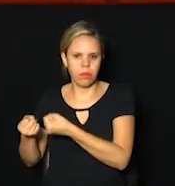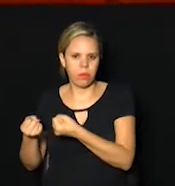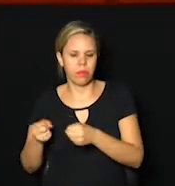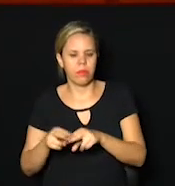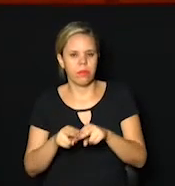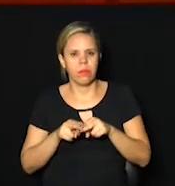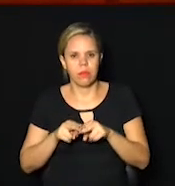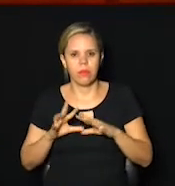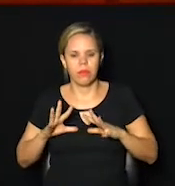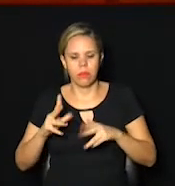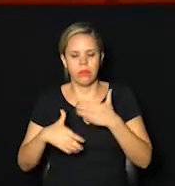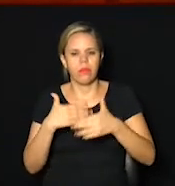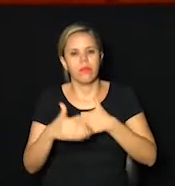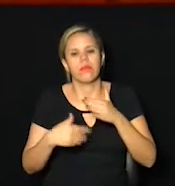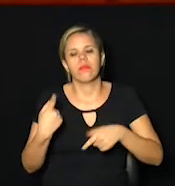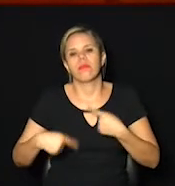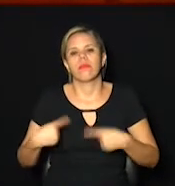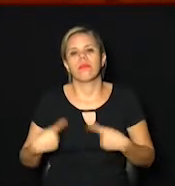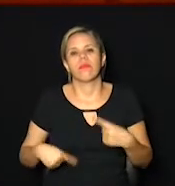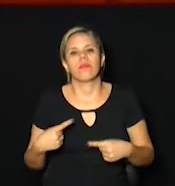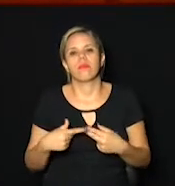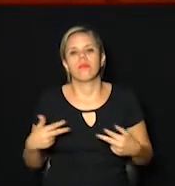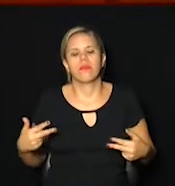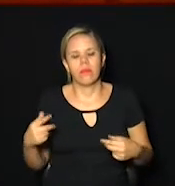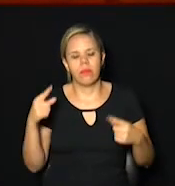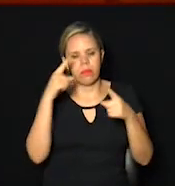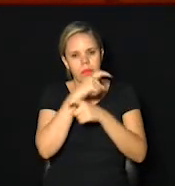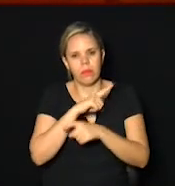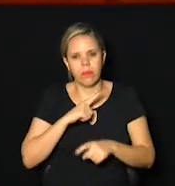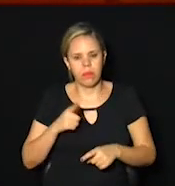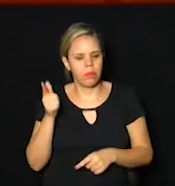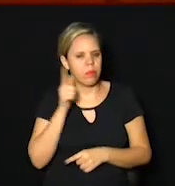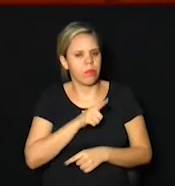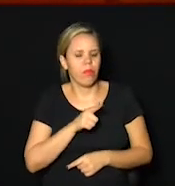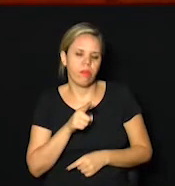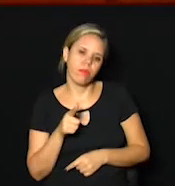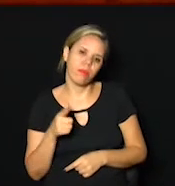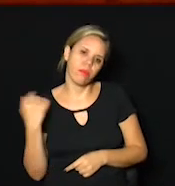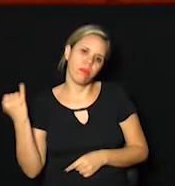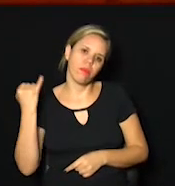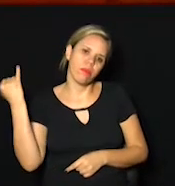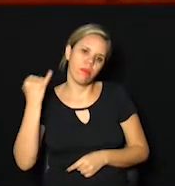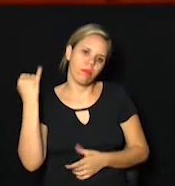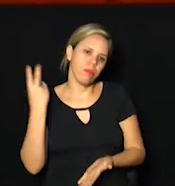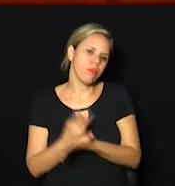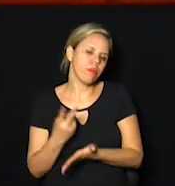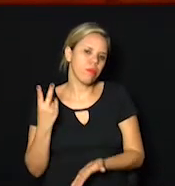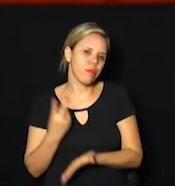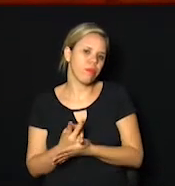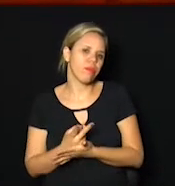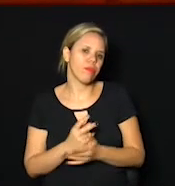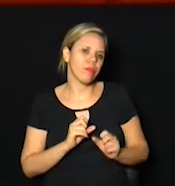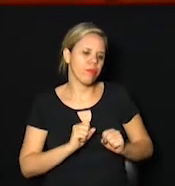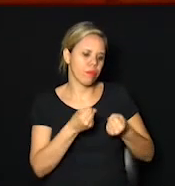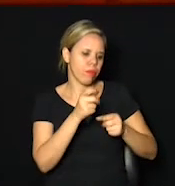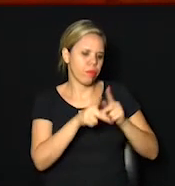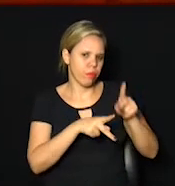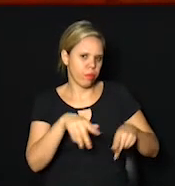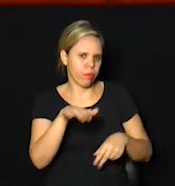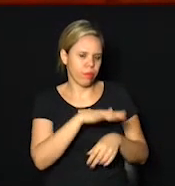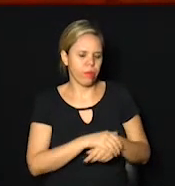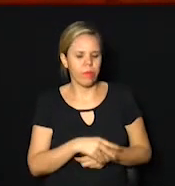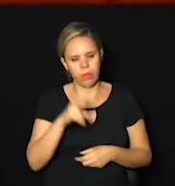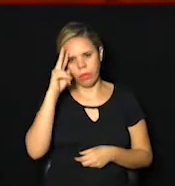em todo o processo político, a coisa mais difícil de se conquistar e mais importante para manter são os defensores.